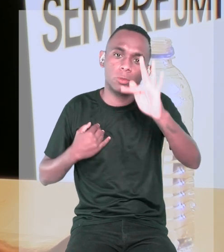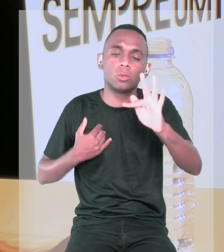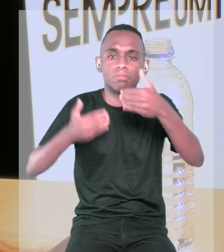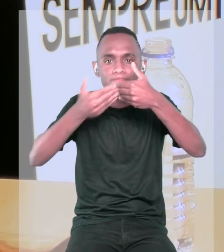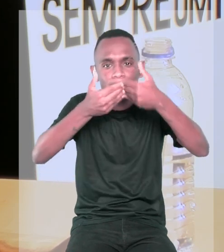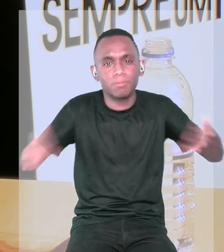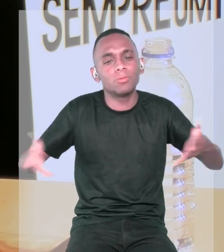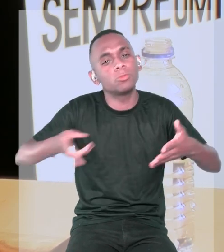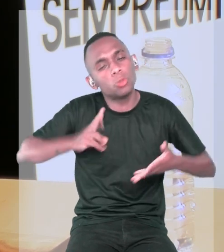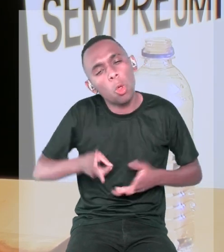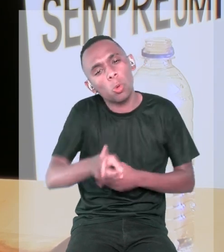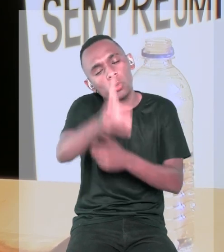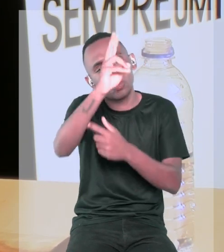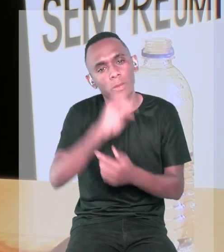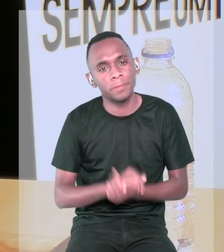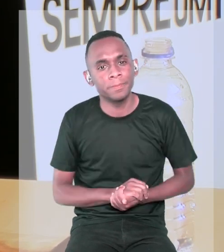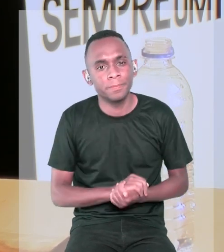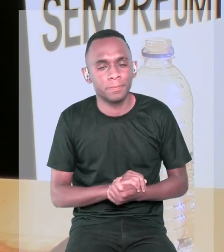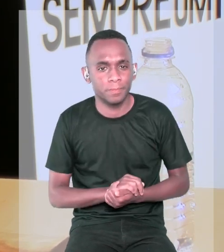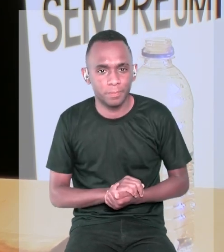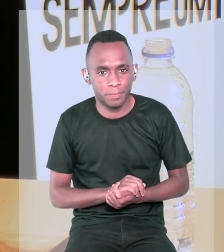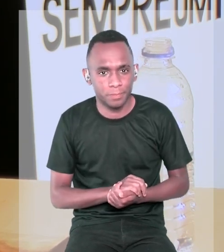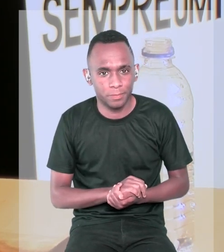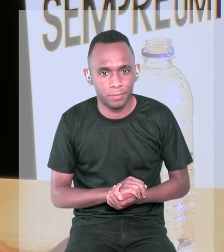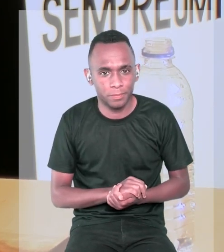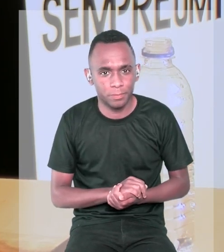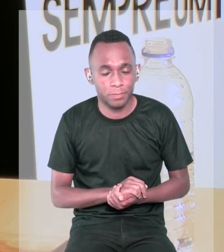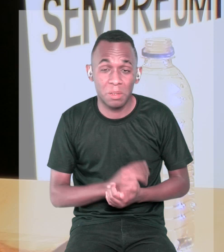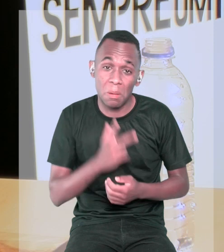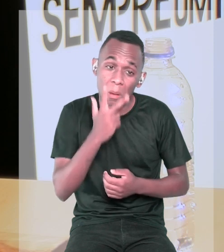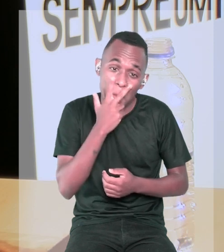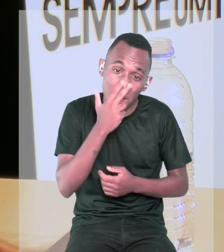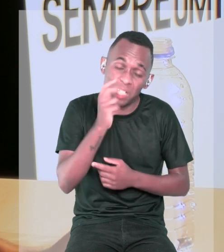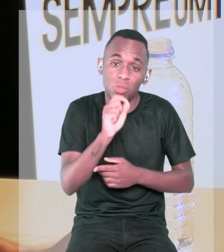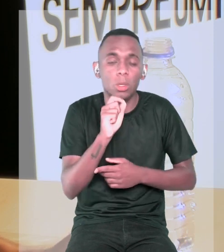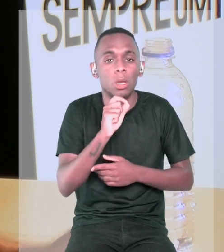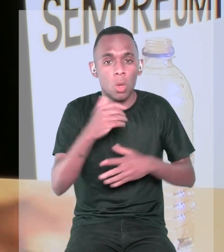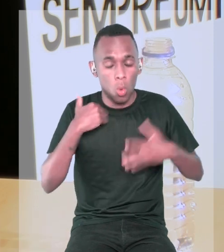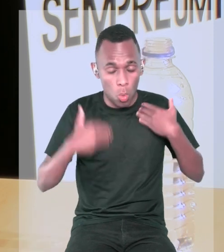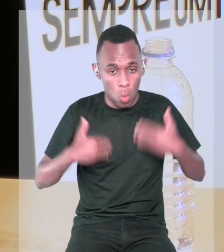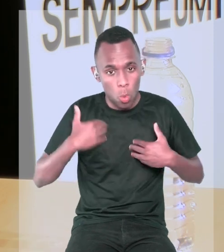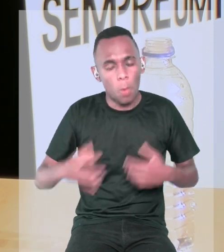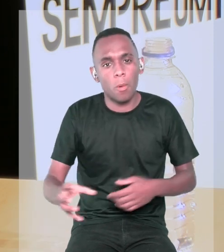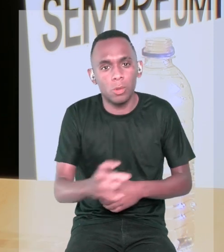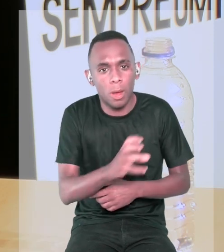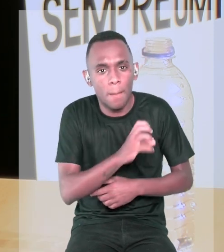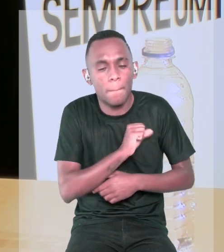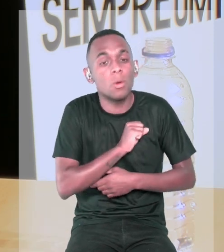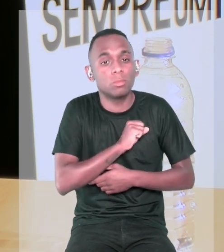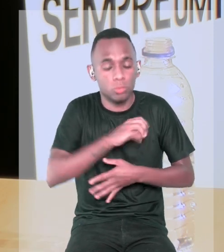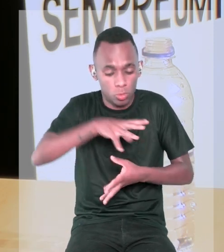Parece então que o corpo do amor abre o espírito para o futuro do mundo. E talvez por isso,